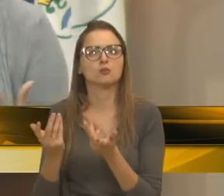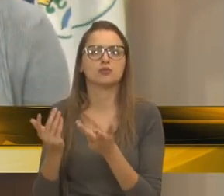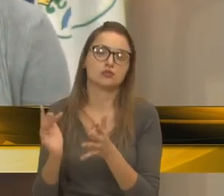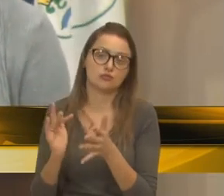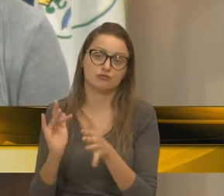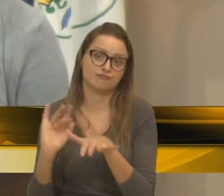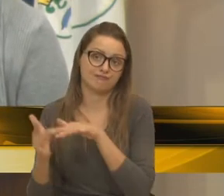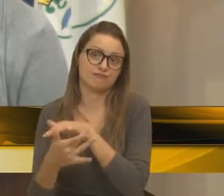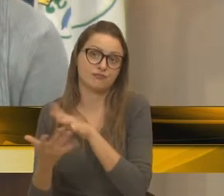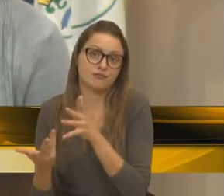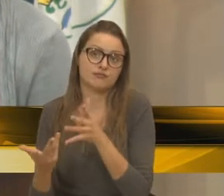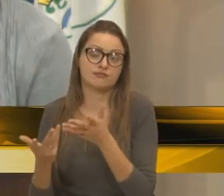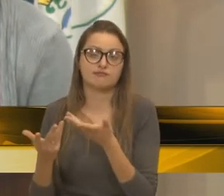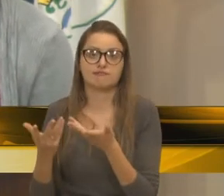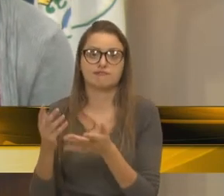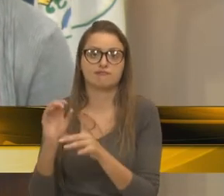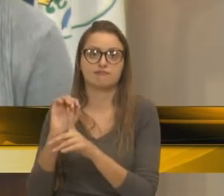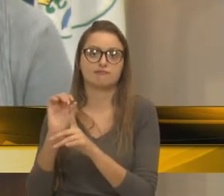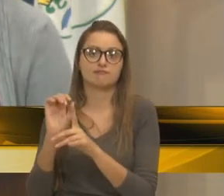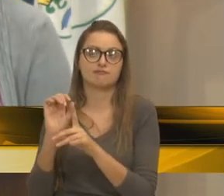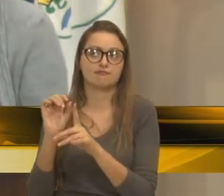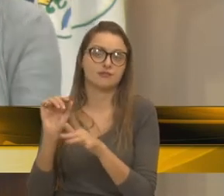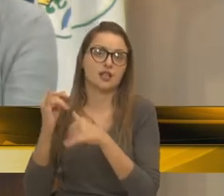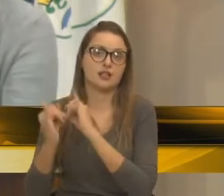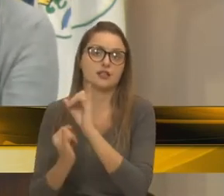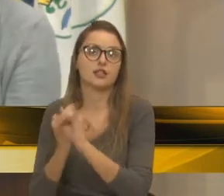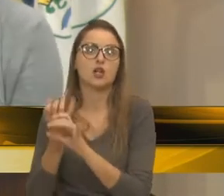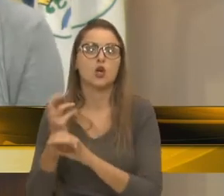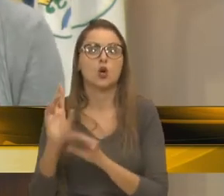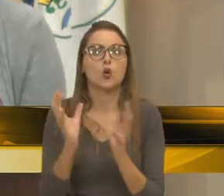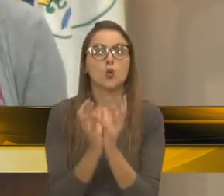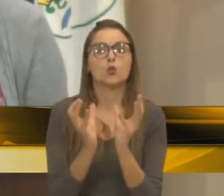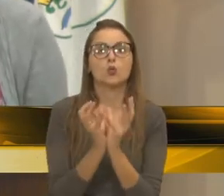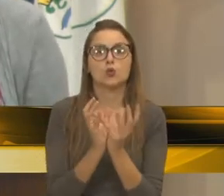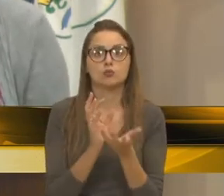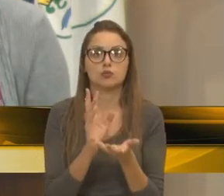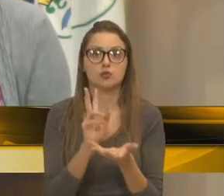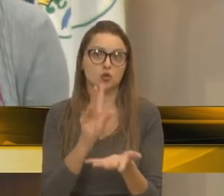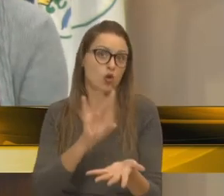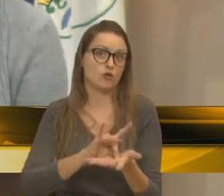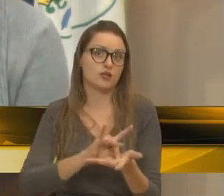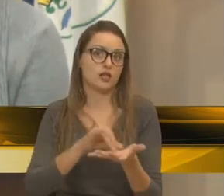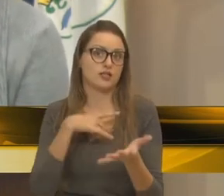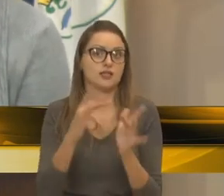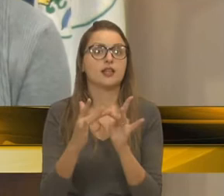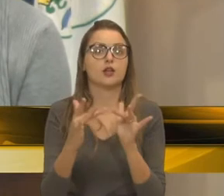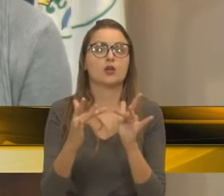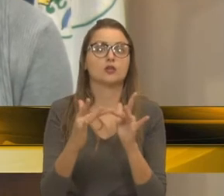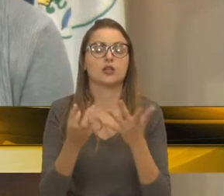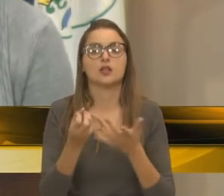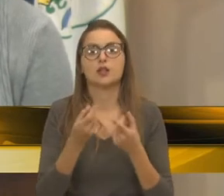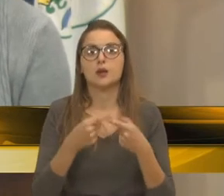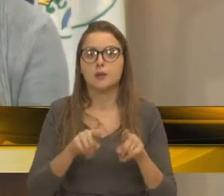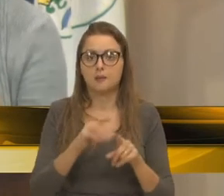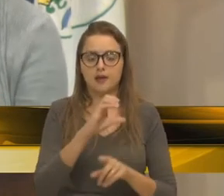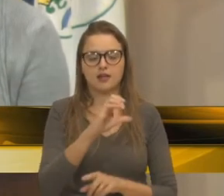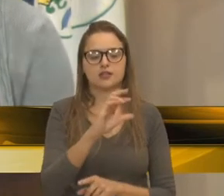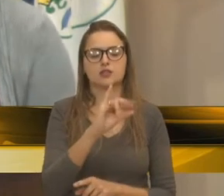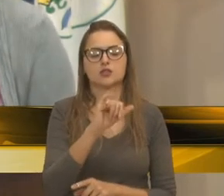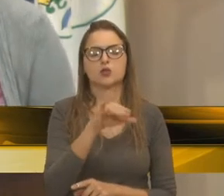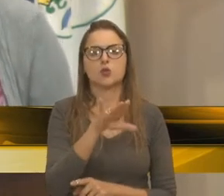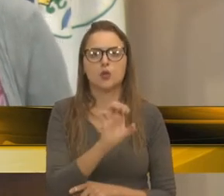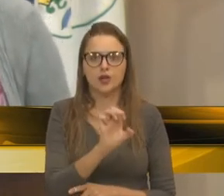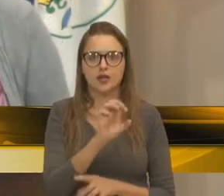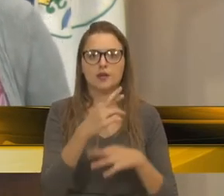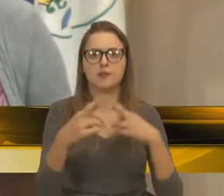virtuais, pode ser grupos bem reais, né? Mas que a criminalidade estaria bem relacionada com